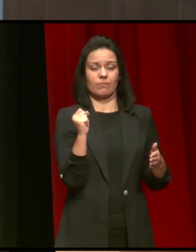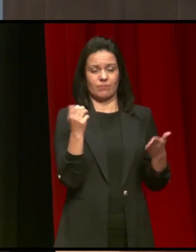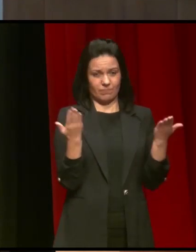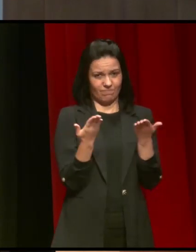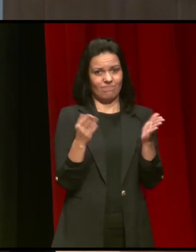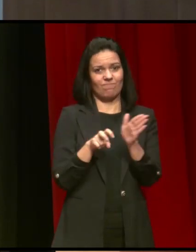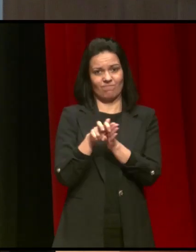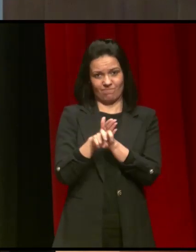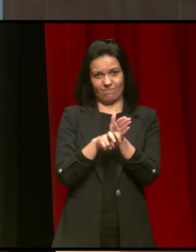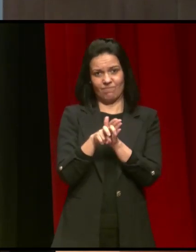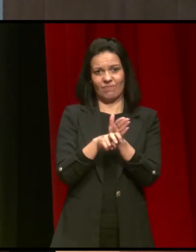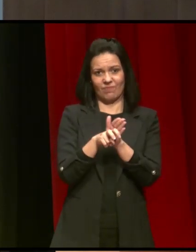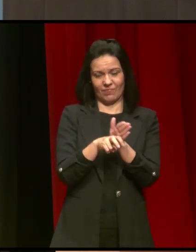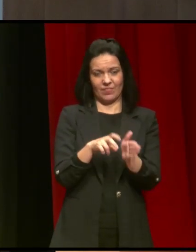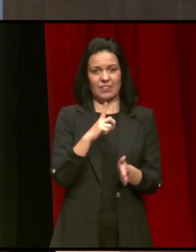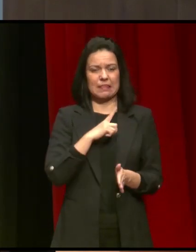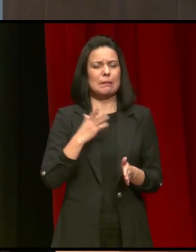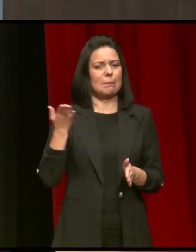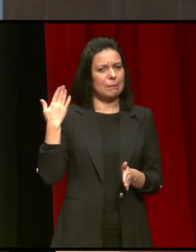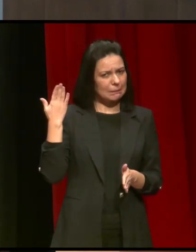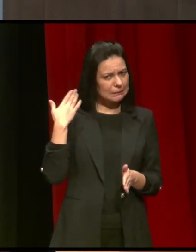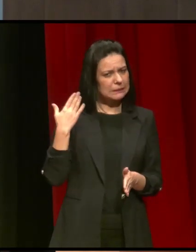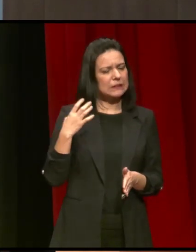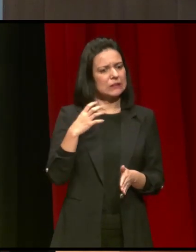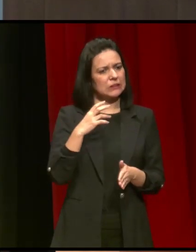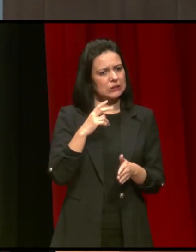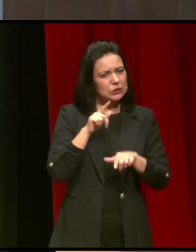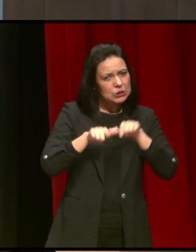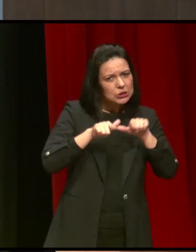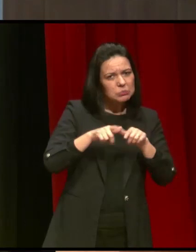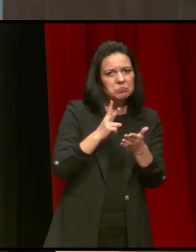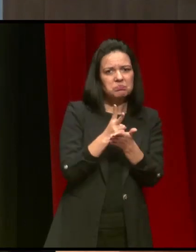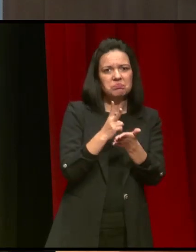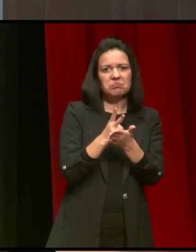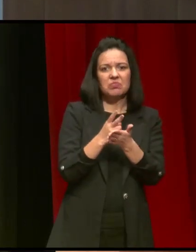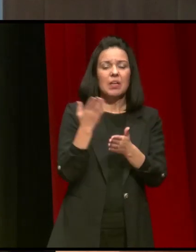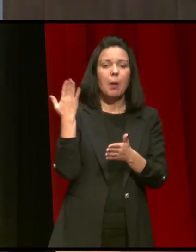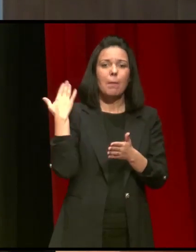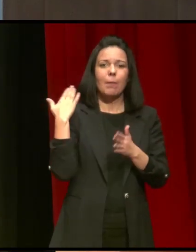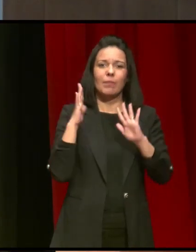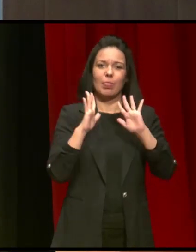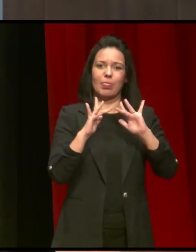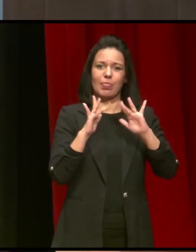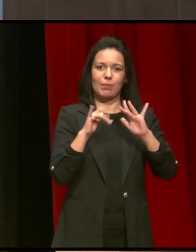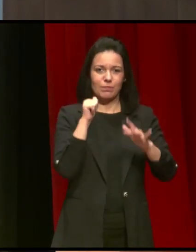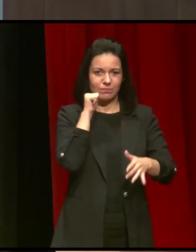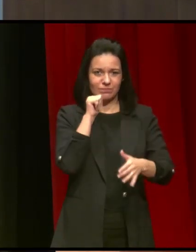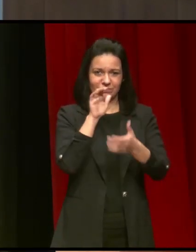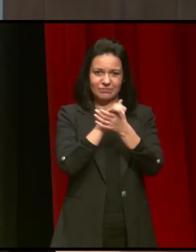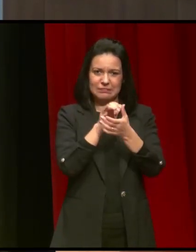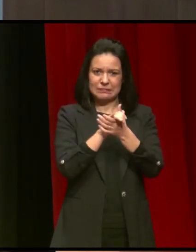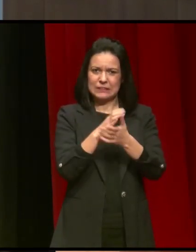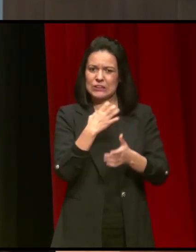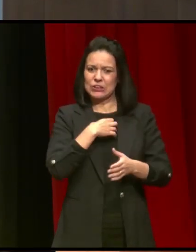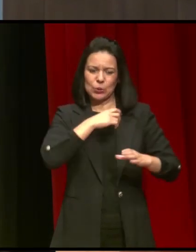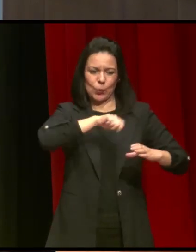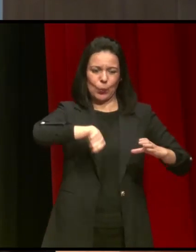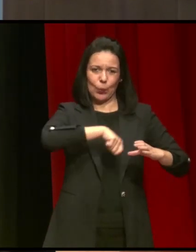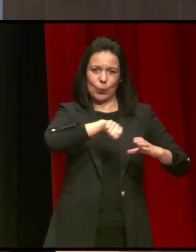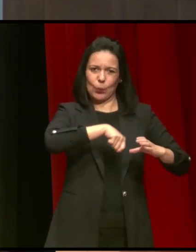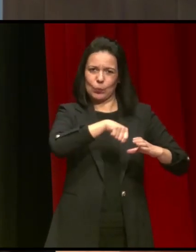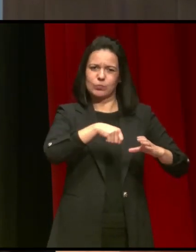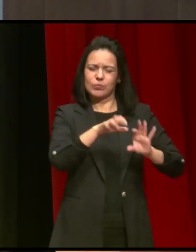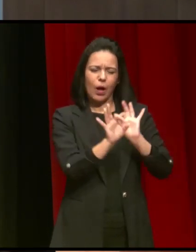É interessante, essa minha sogra sempre foi ativa. Eu lembro quando eu namorava minha esposa, minha sogra corria pela cozinha, que nem a Marta, assim, né?